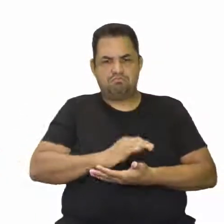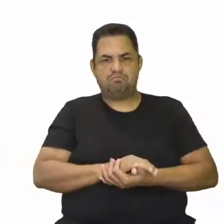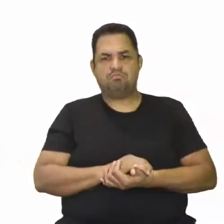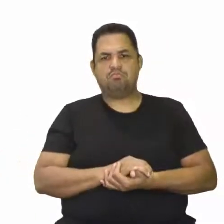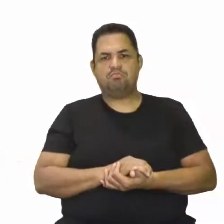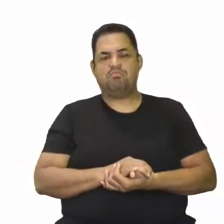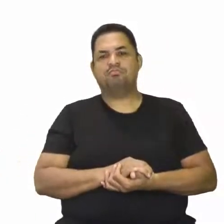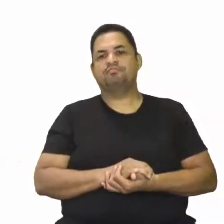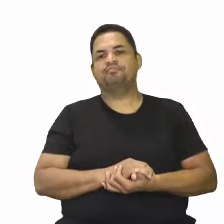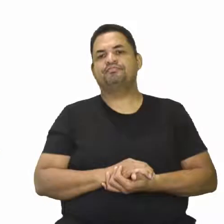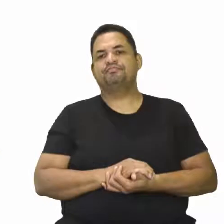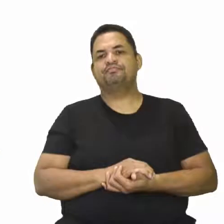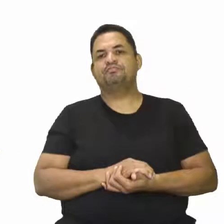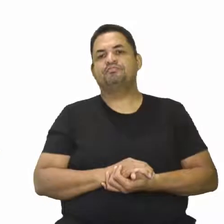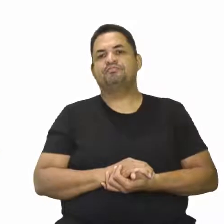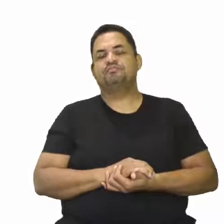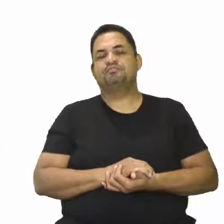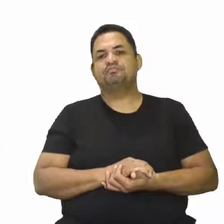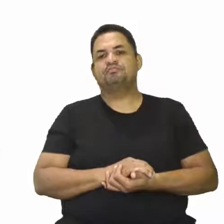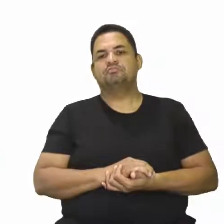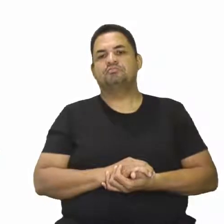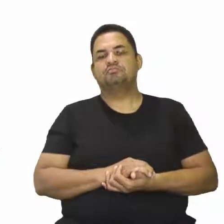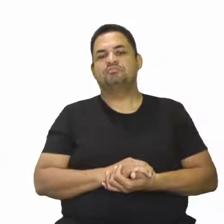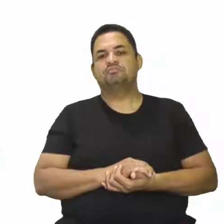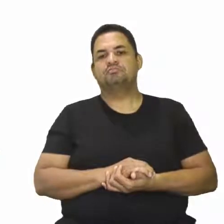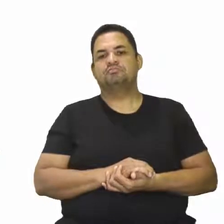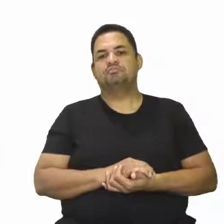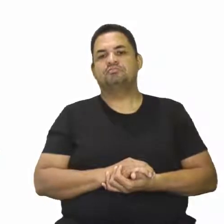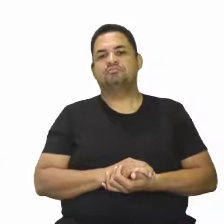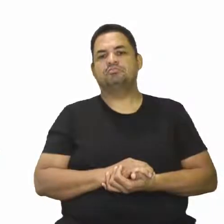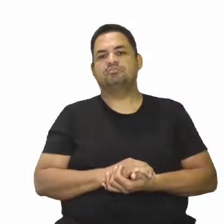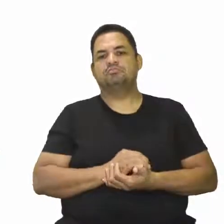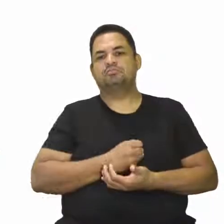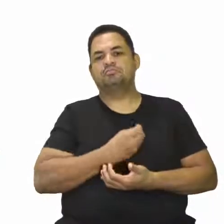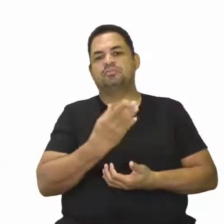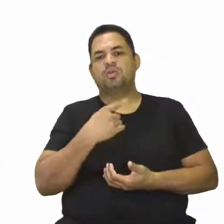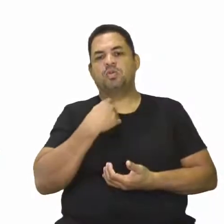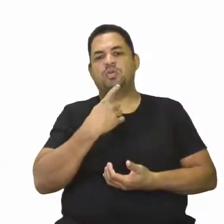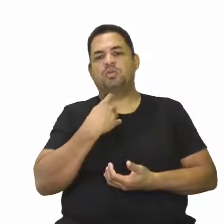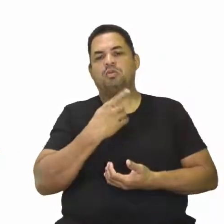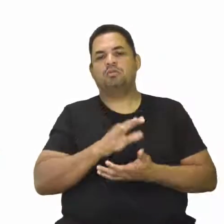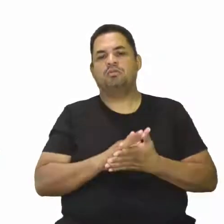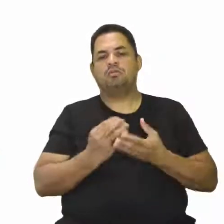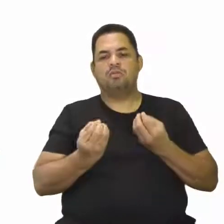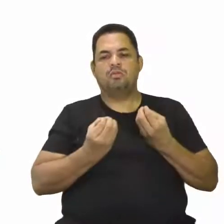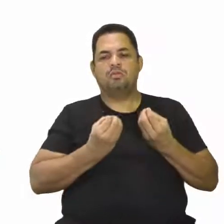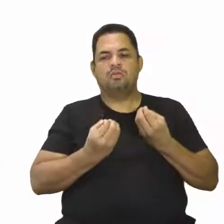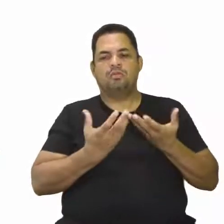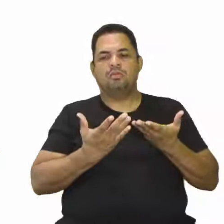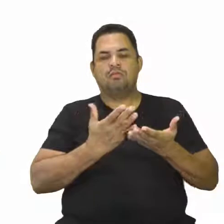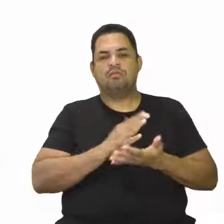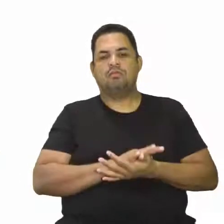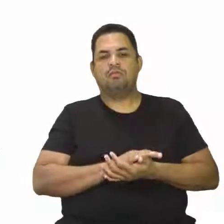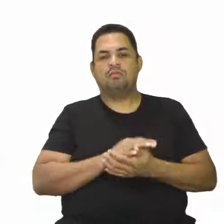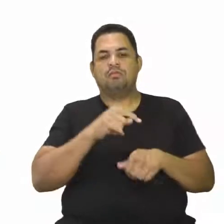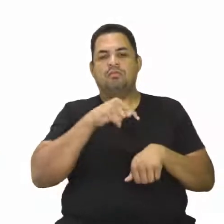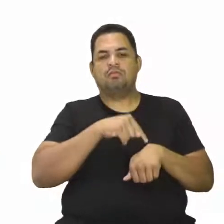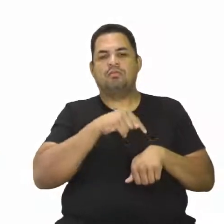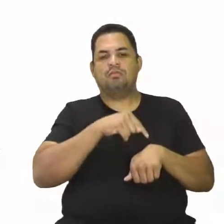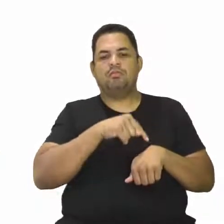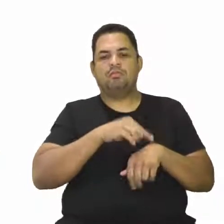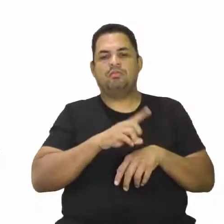afirmação, quantidade ou intensidade, dúvida, modo,